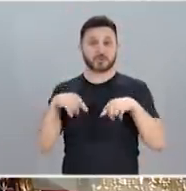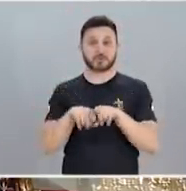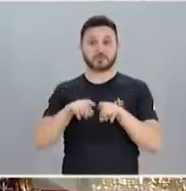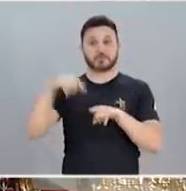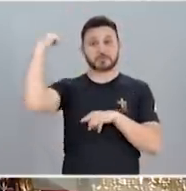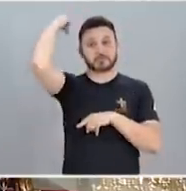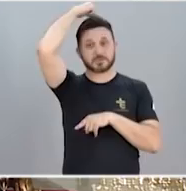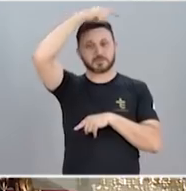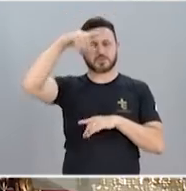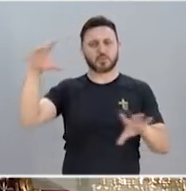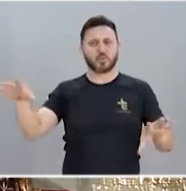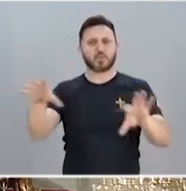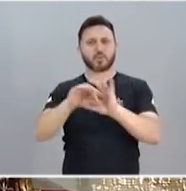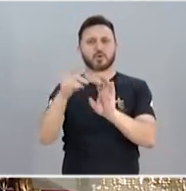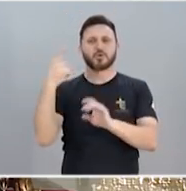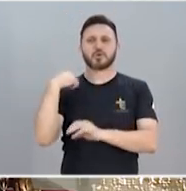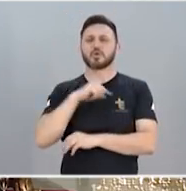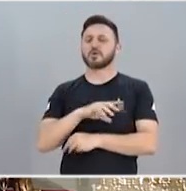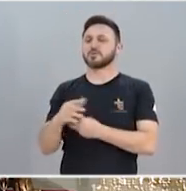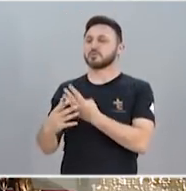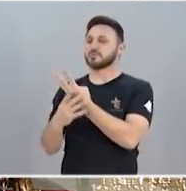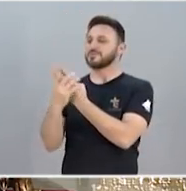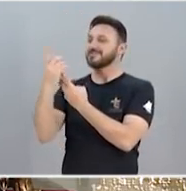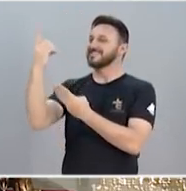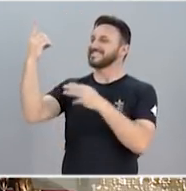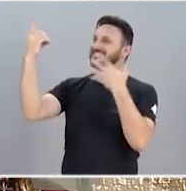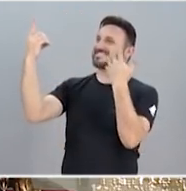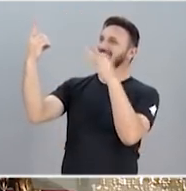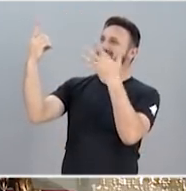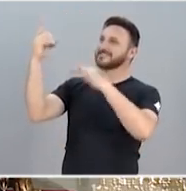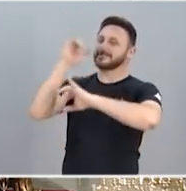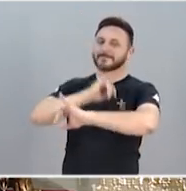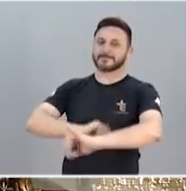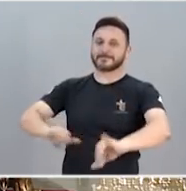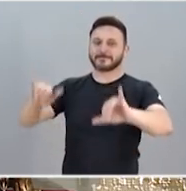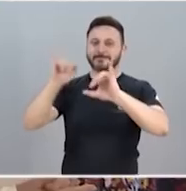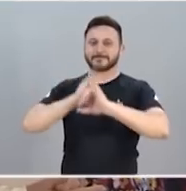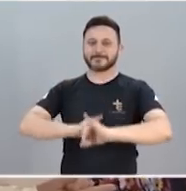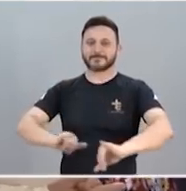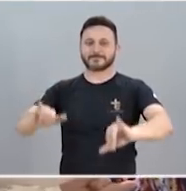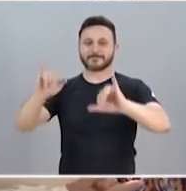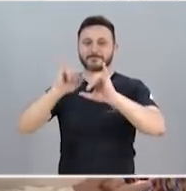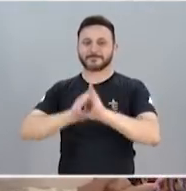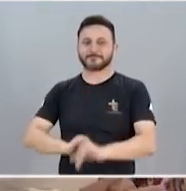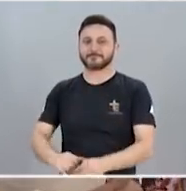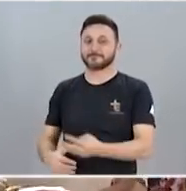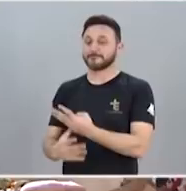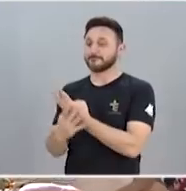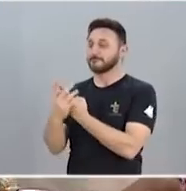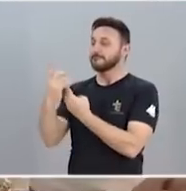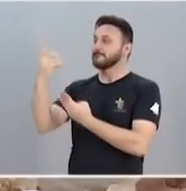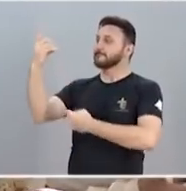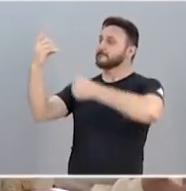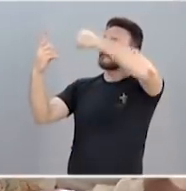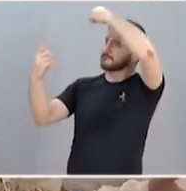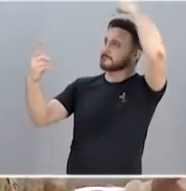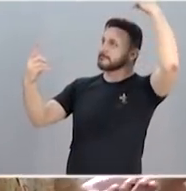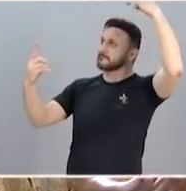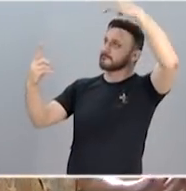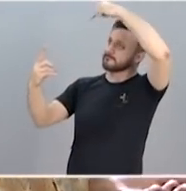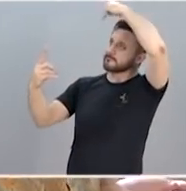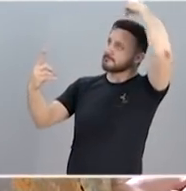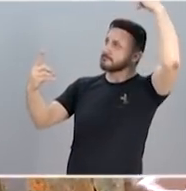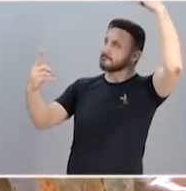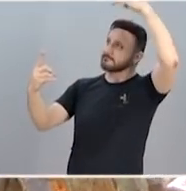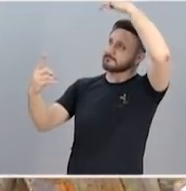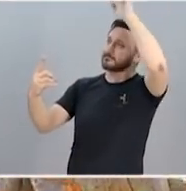santos, nós vos aclamamos jubilosos, dizendo a uma só voz: Santo, Santo, Santo, Senhor Deus